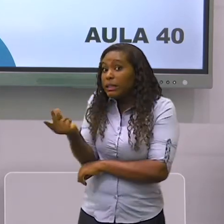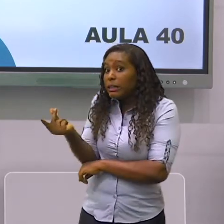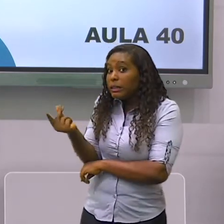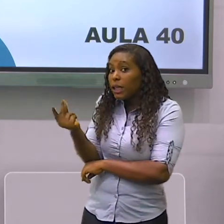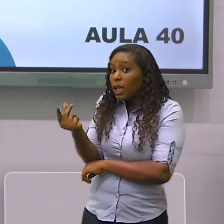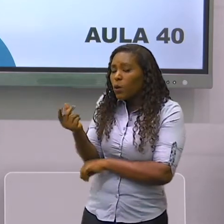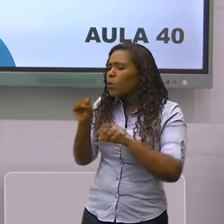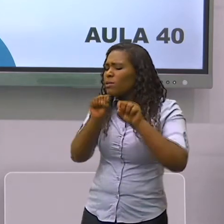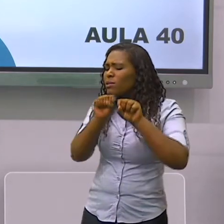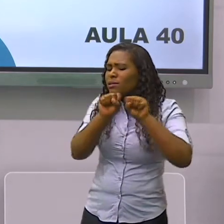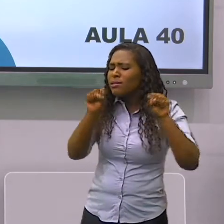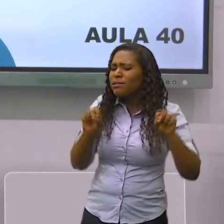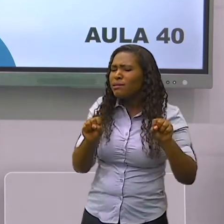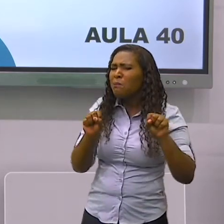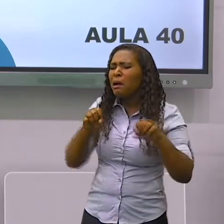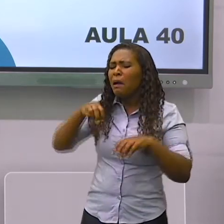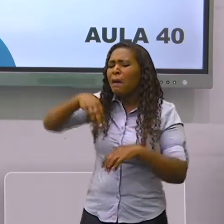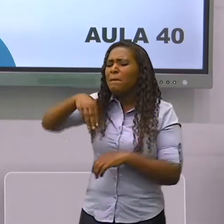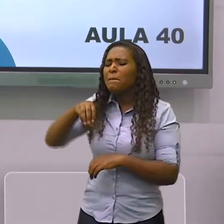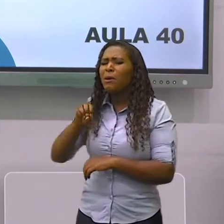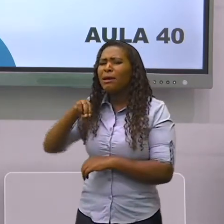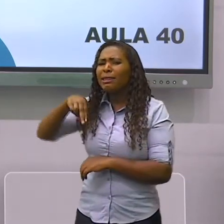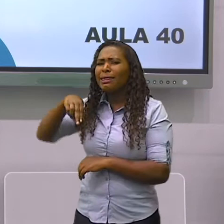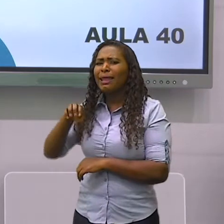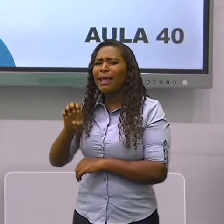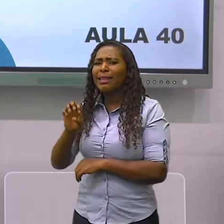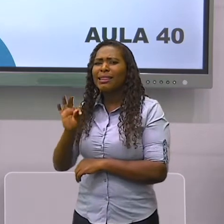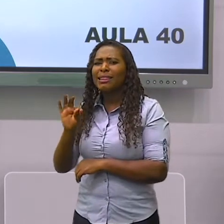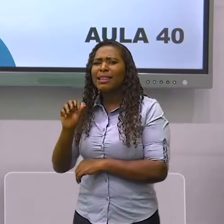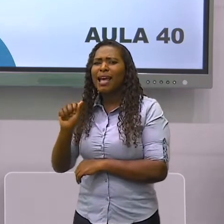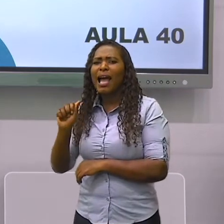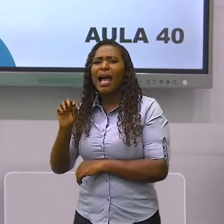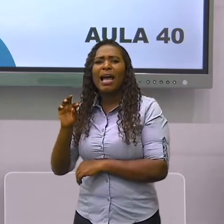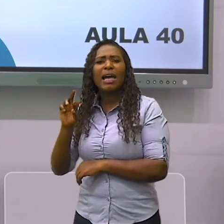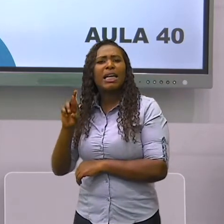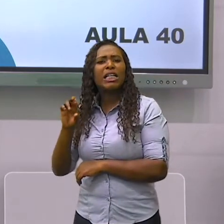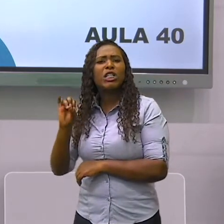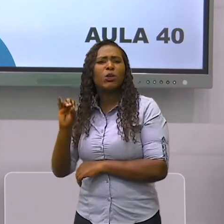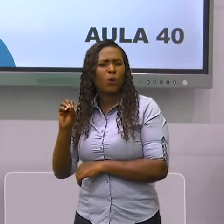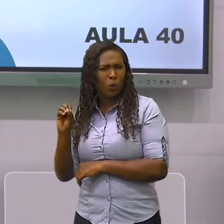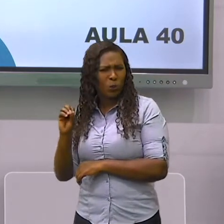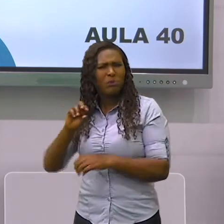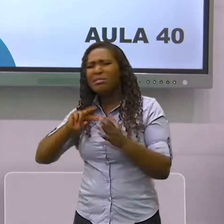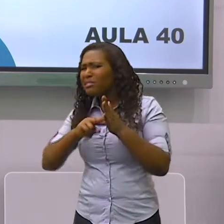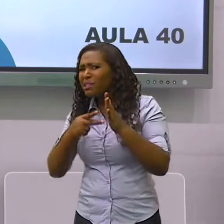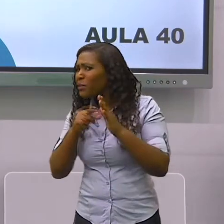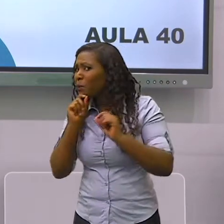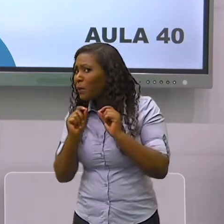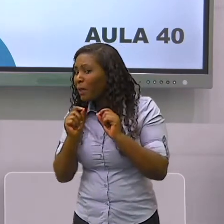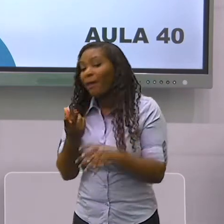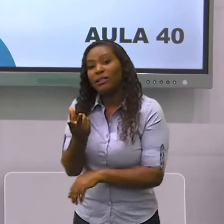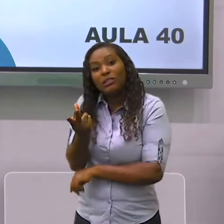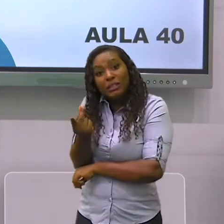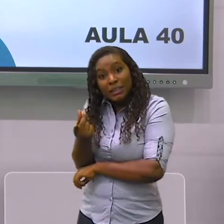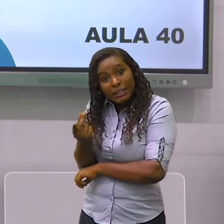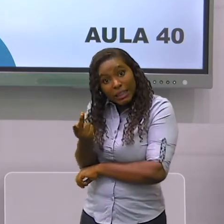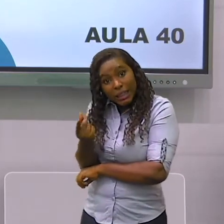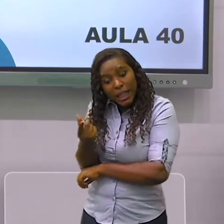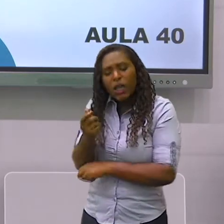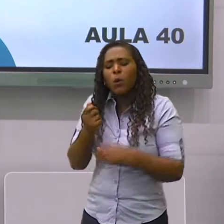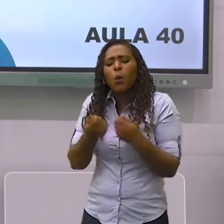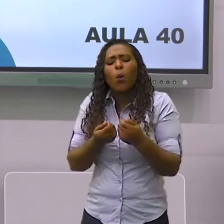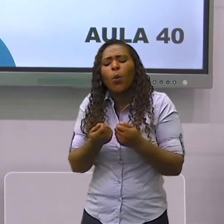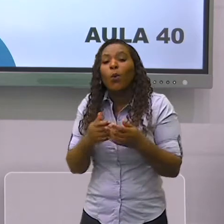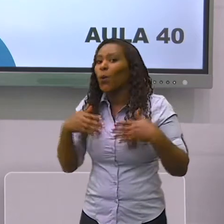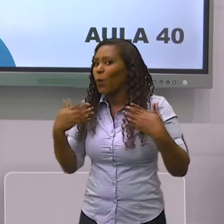parte 2. Nós começamos a falar na última aula um pouquinho sobre dinheiro. Vimos que o sistema monetário